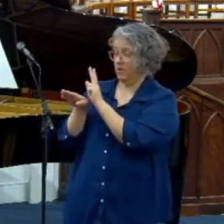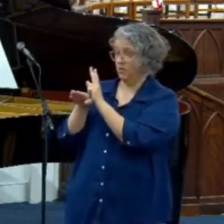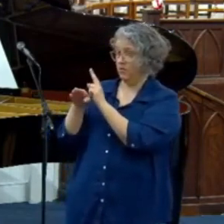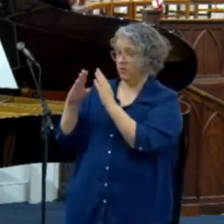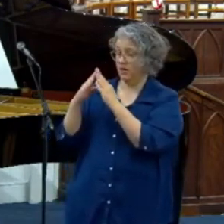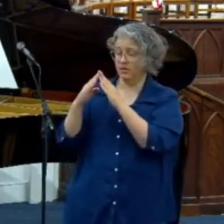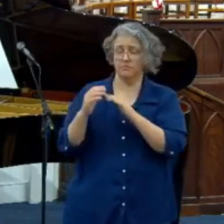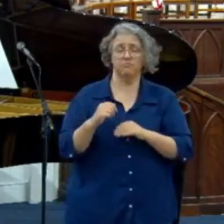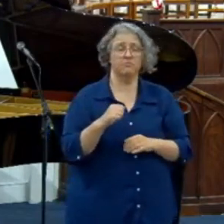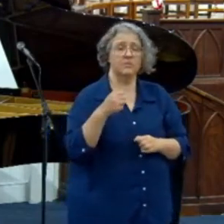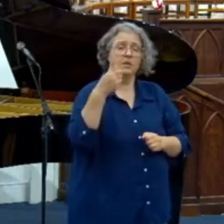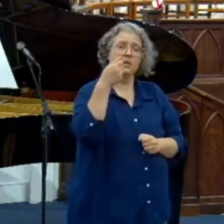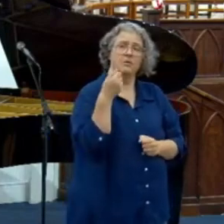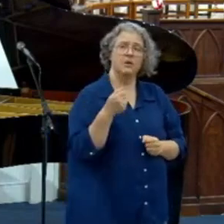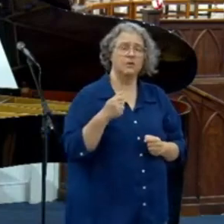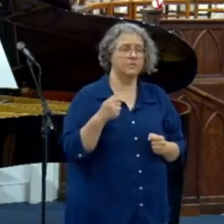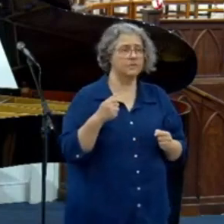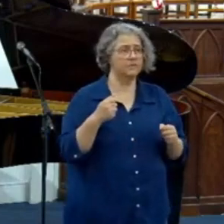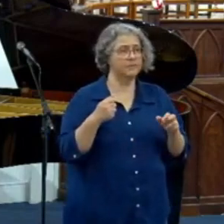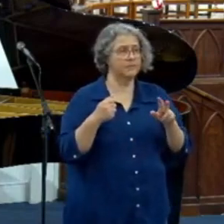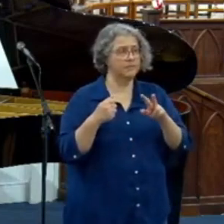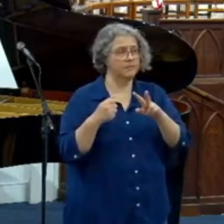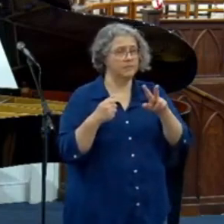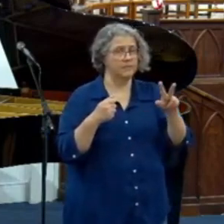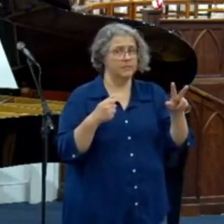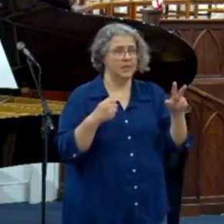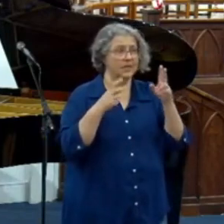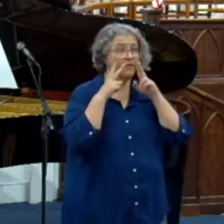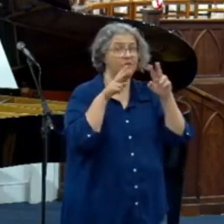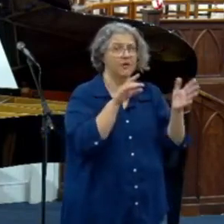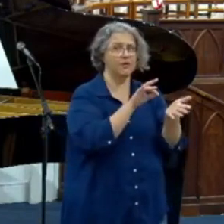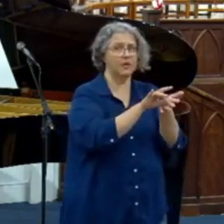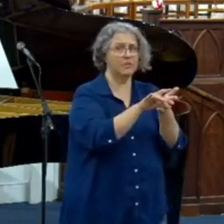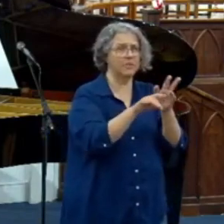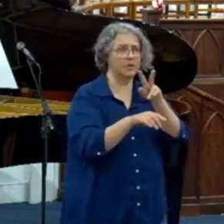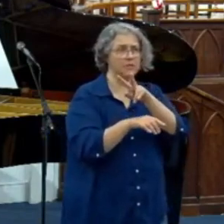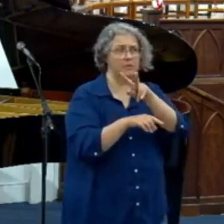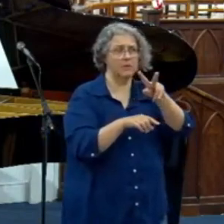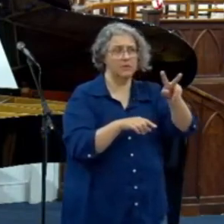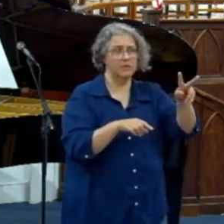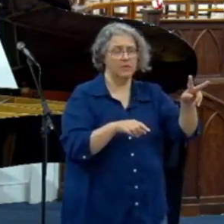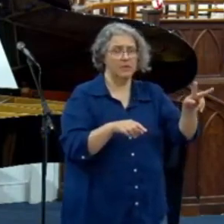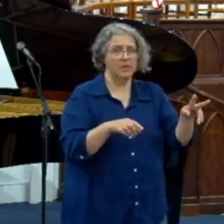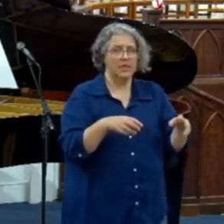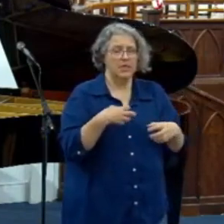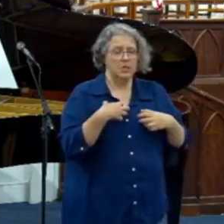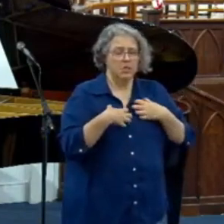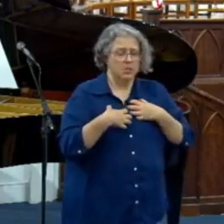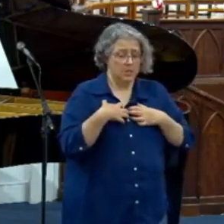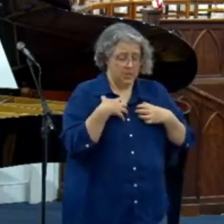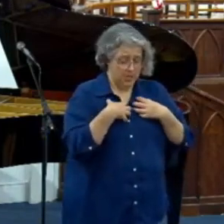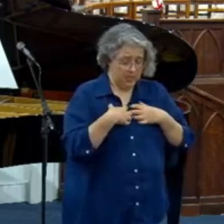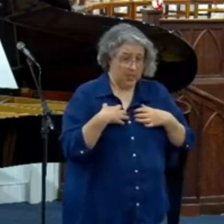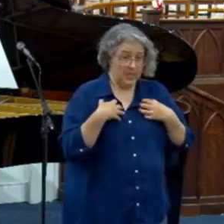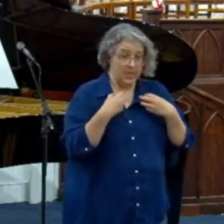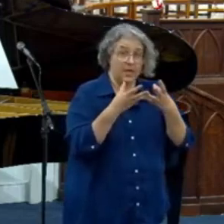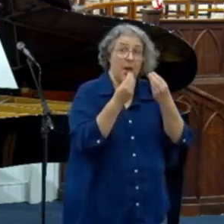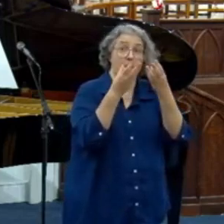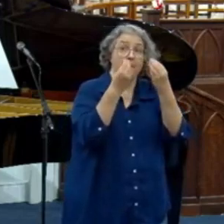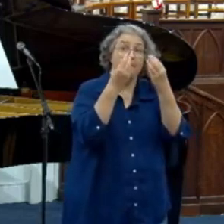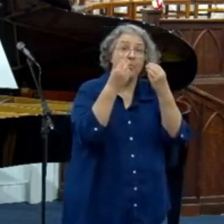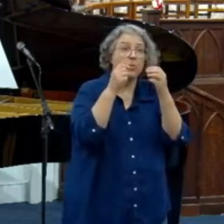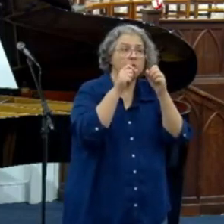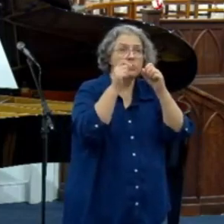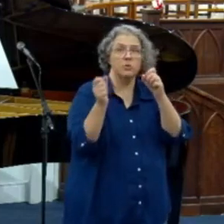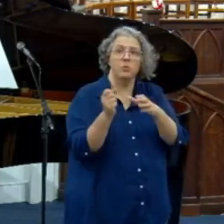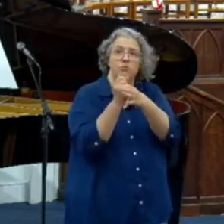fácil, e o que ele mais quer é a luz da manhã. Porque a luz da manhã termina o turno. Terminou o turno, ele está livre, pode ir para